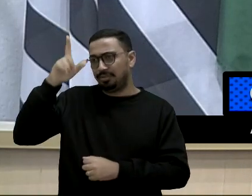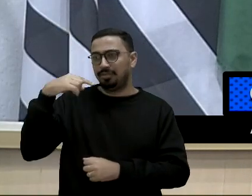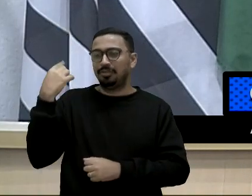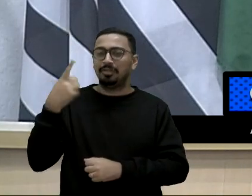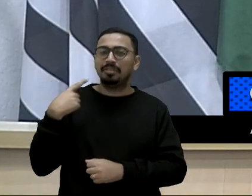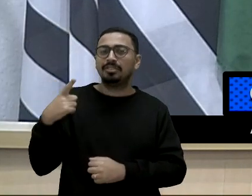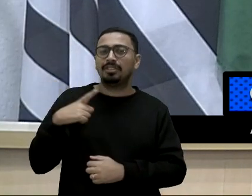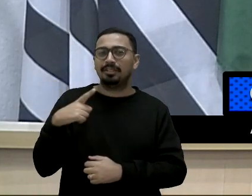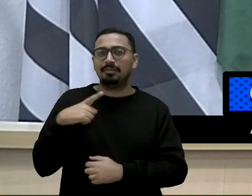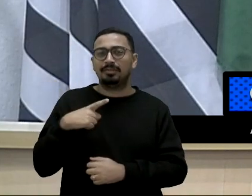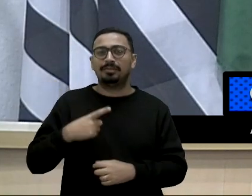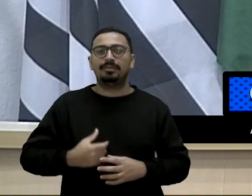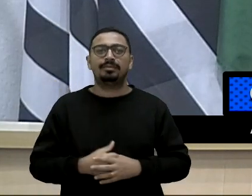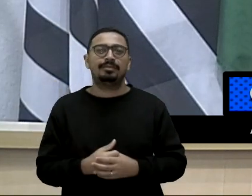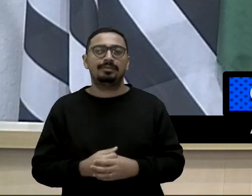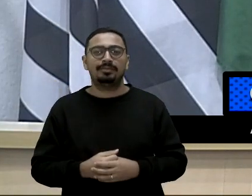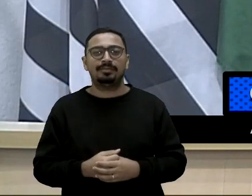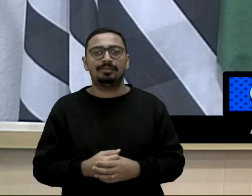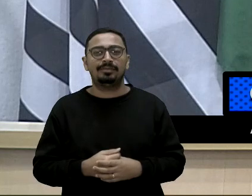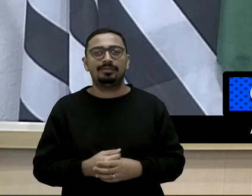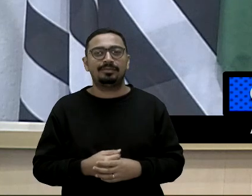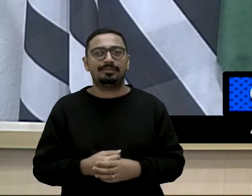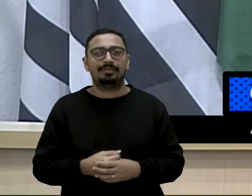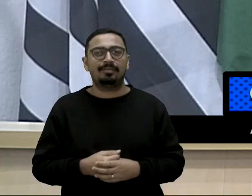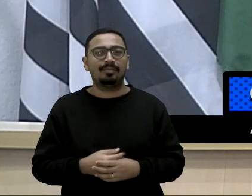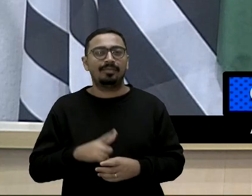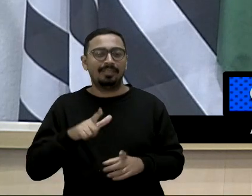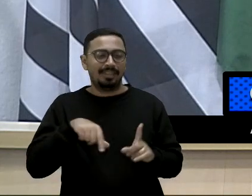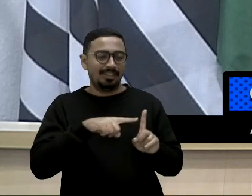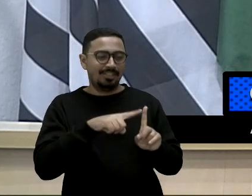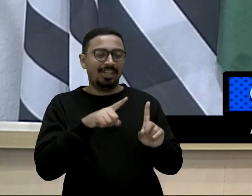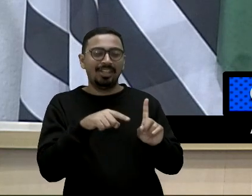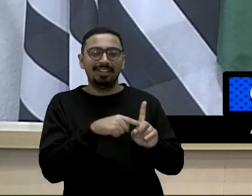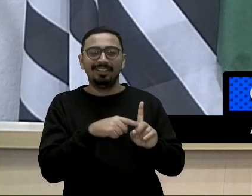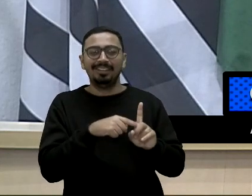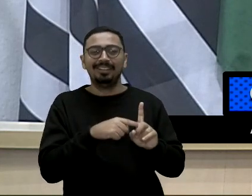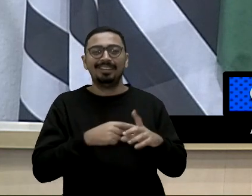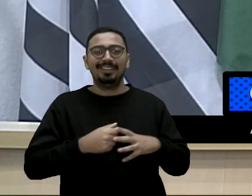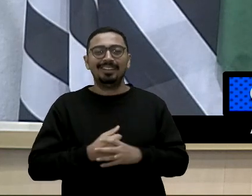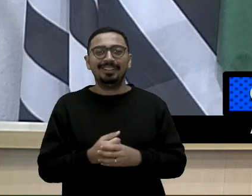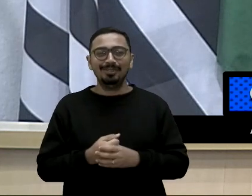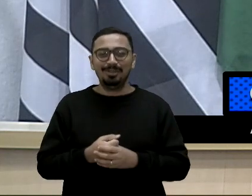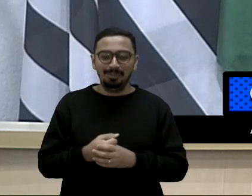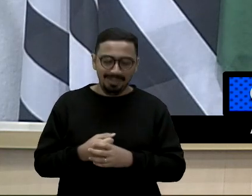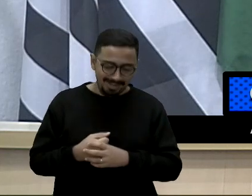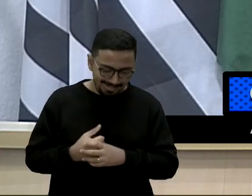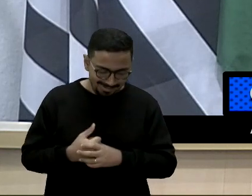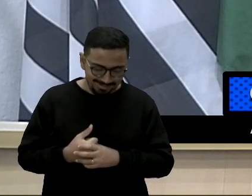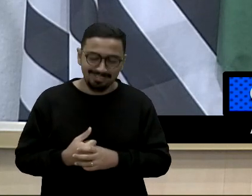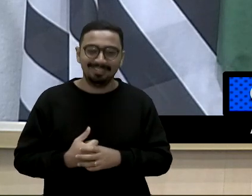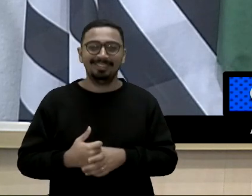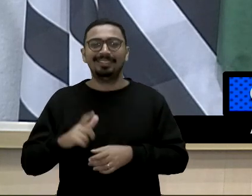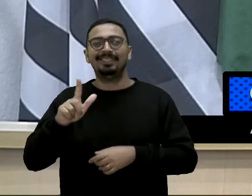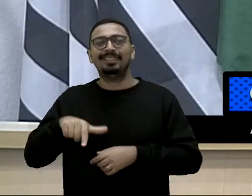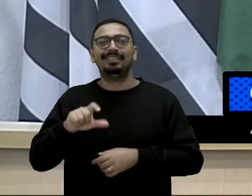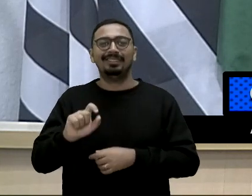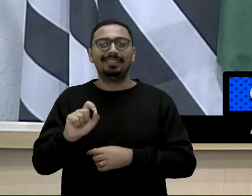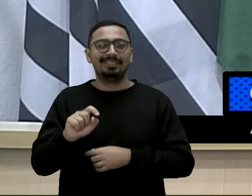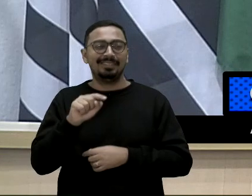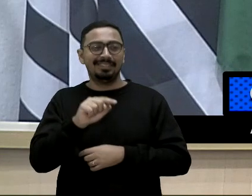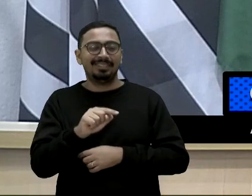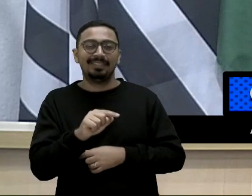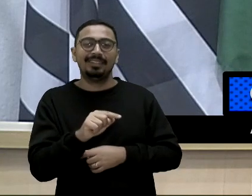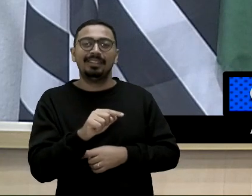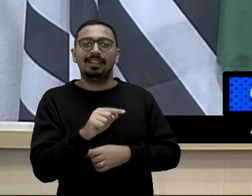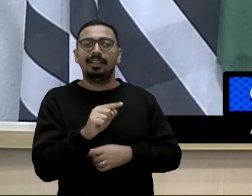que a gestação e o puerpério pode acarretar na vida da mulher, da puérpera, né?